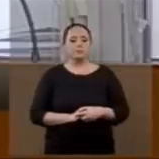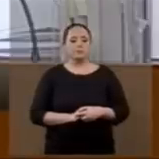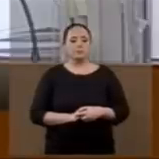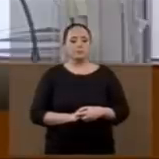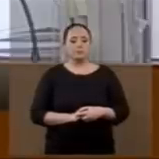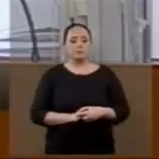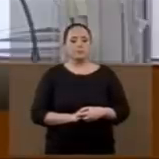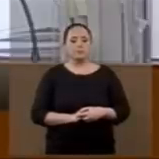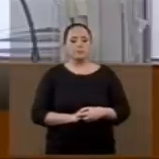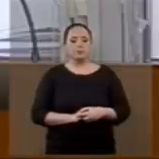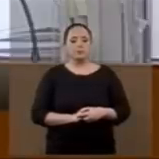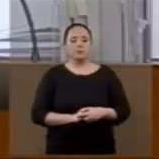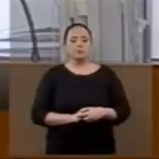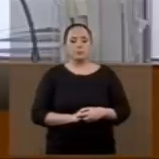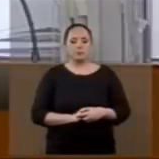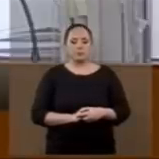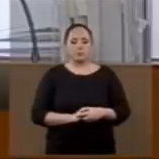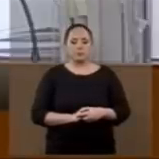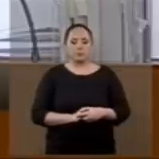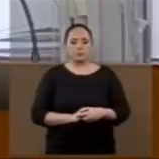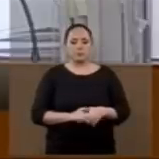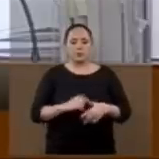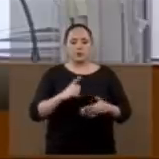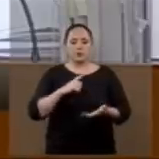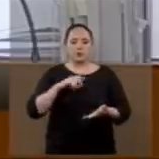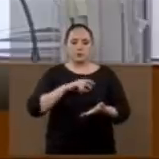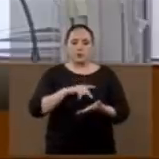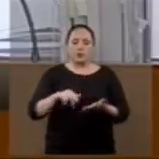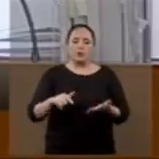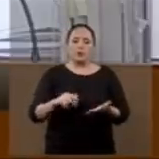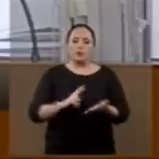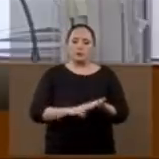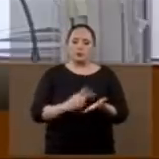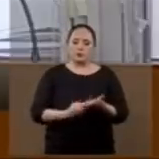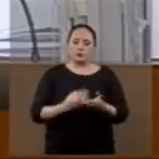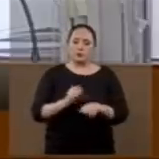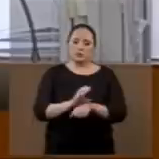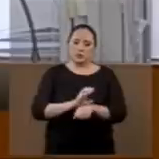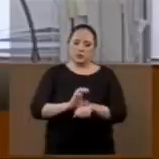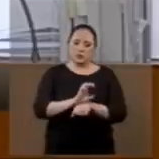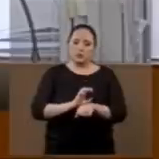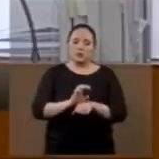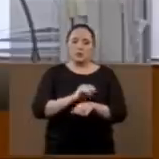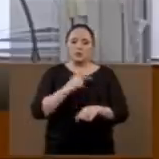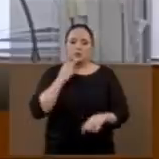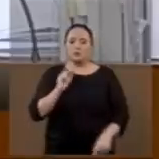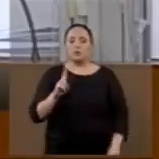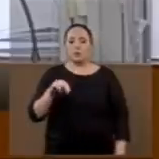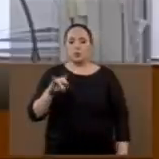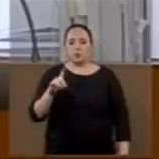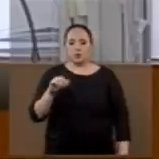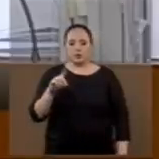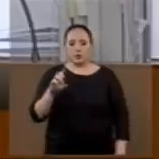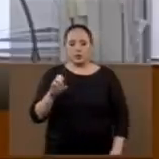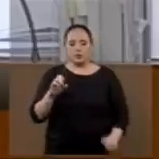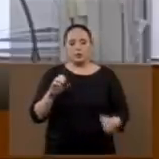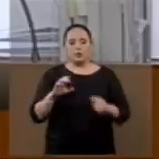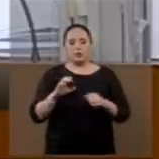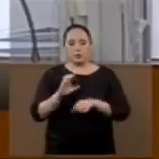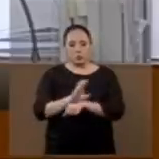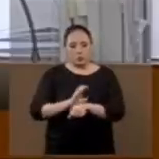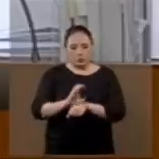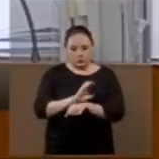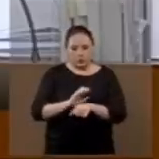Entre os princípios de interpretação constitucional, aquele autor ainda destaca o princípio da unidade constitucional,